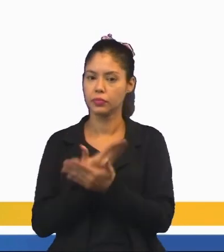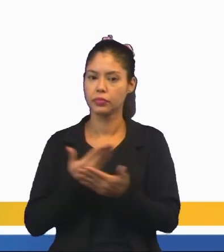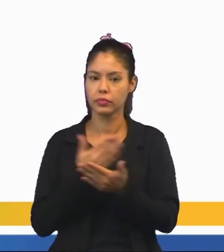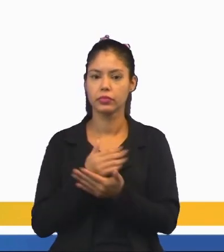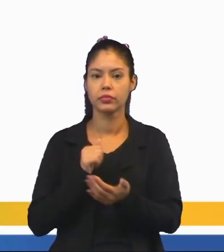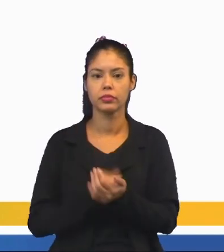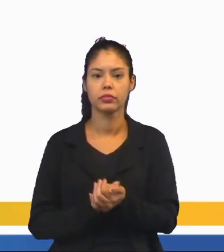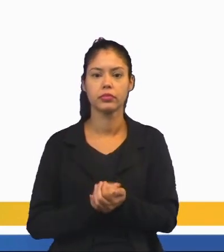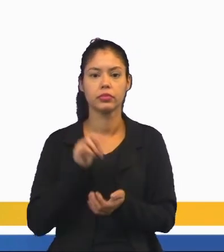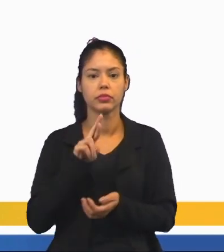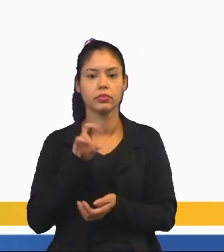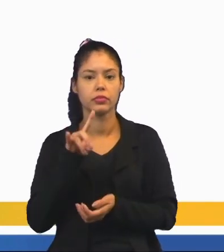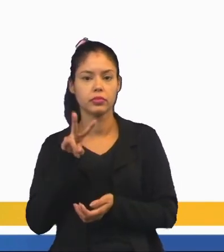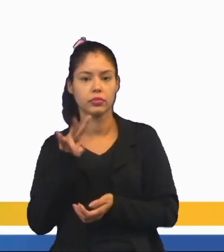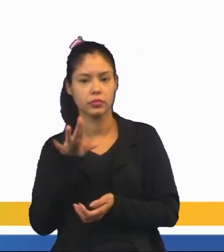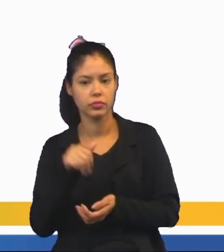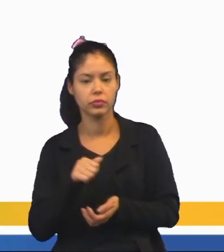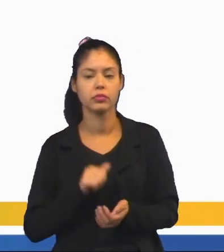tratamento